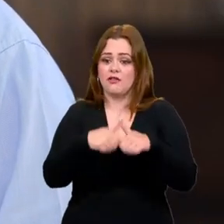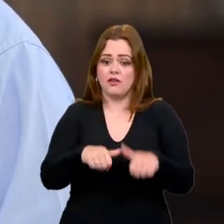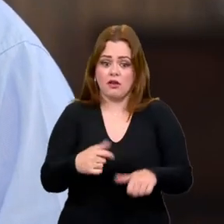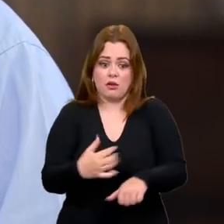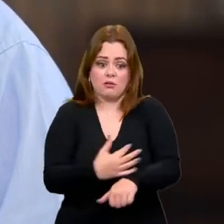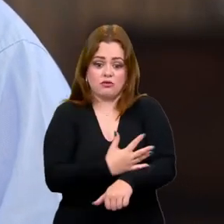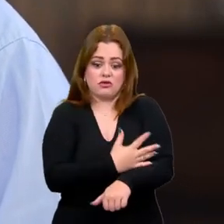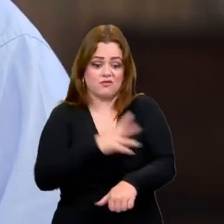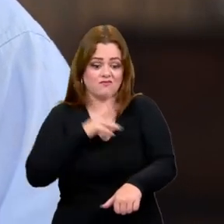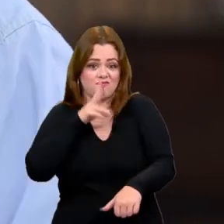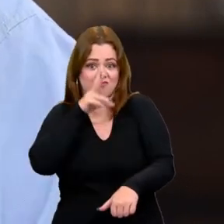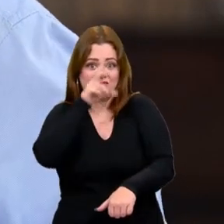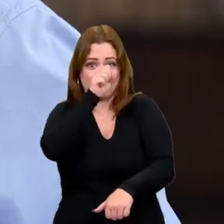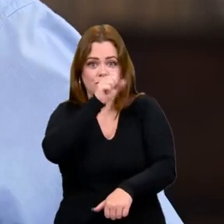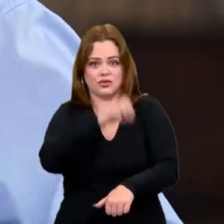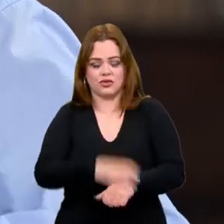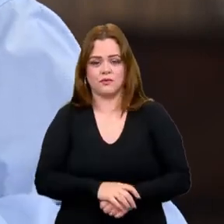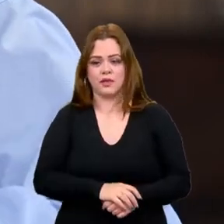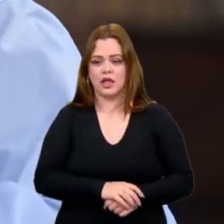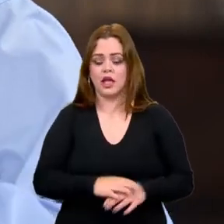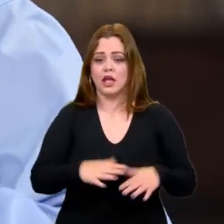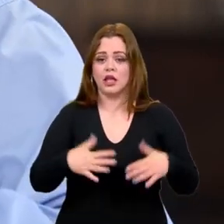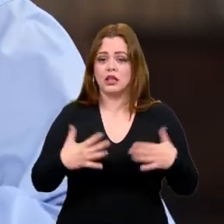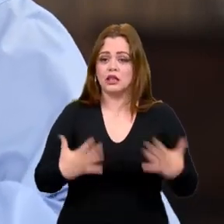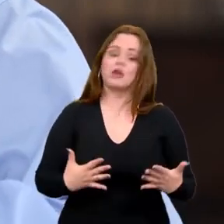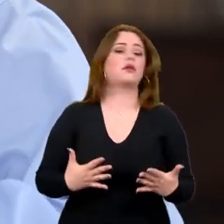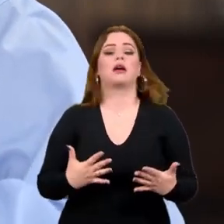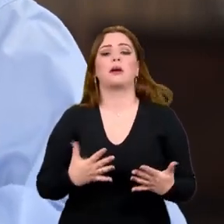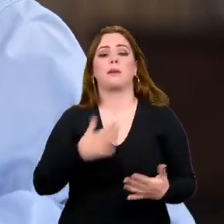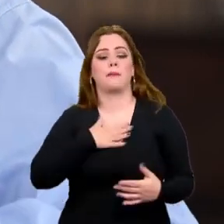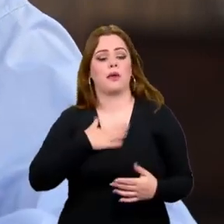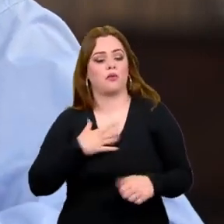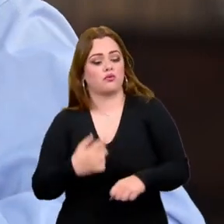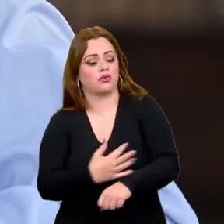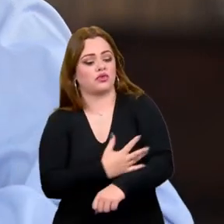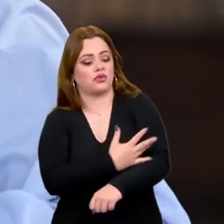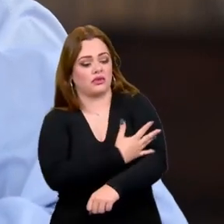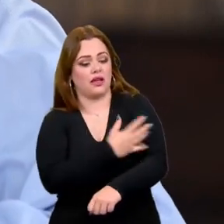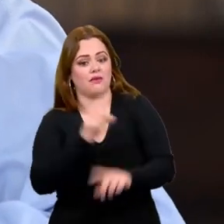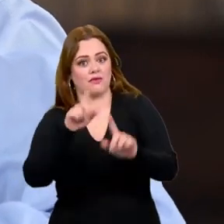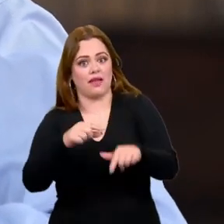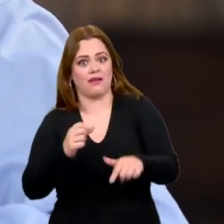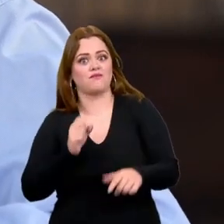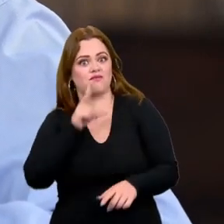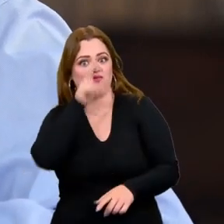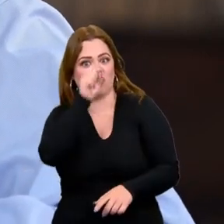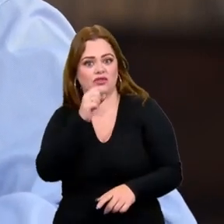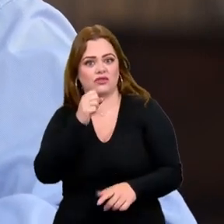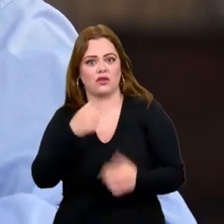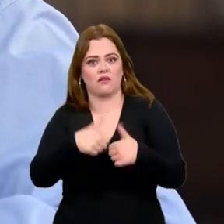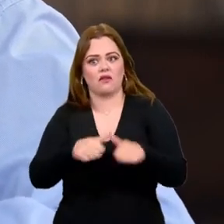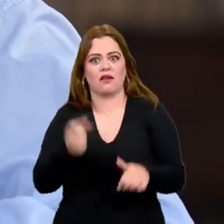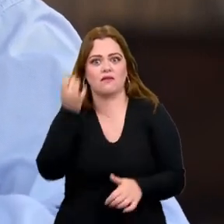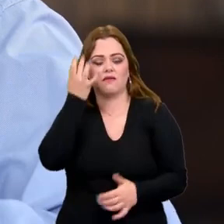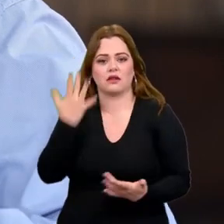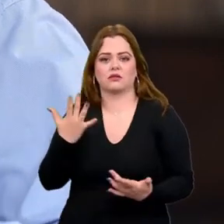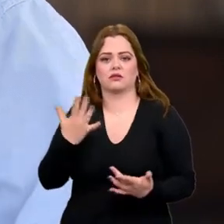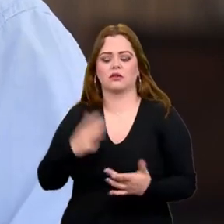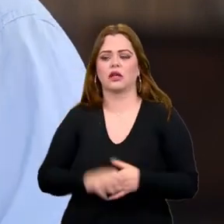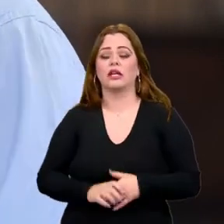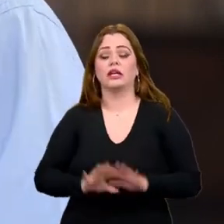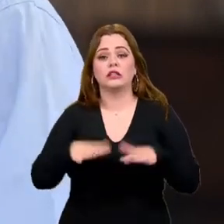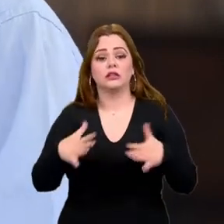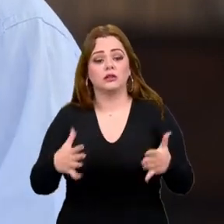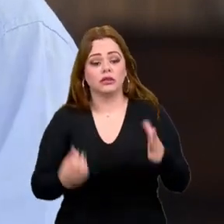emociono com muito mais facilidade mas o que é importante é o seguinte aqui tá nascendo uma juventude que quer um Brasil